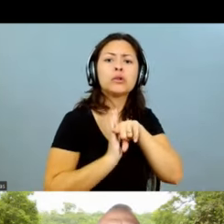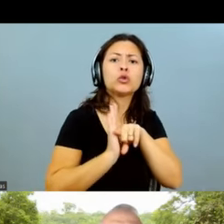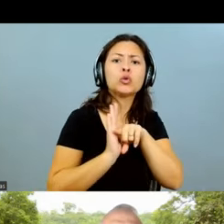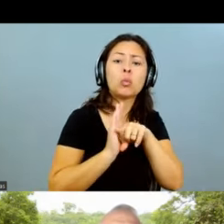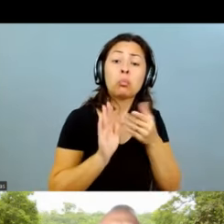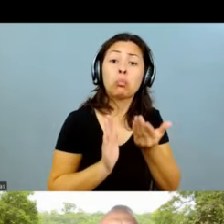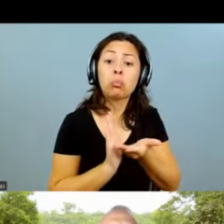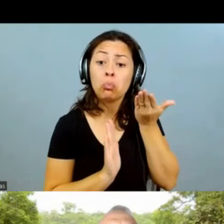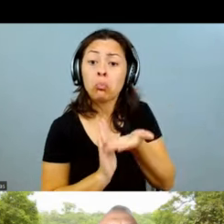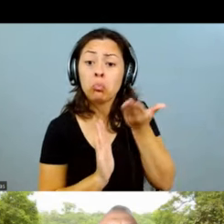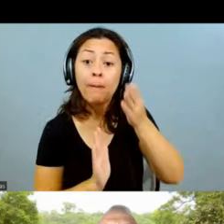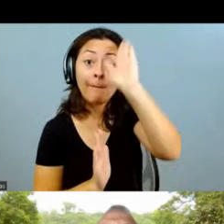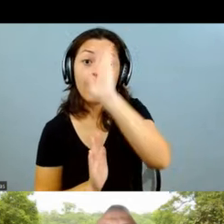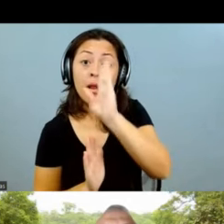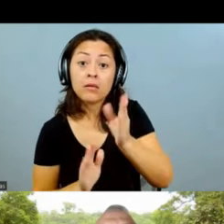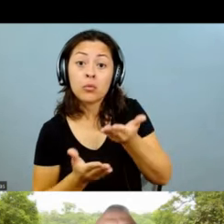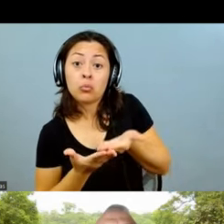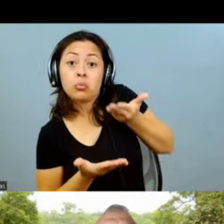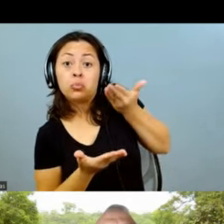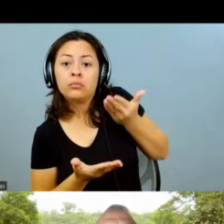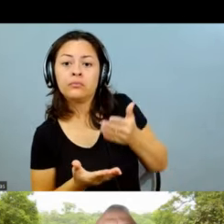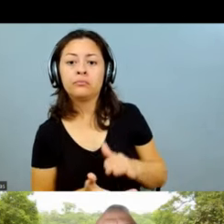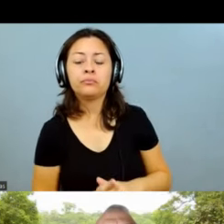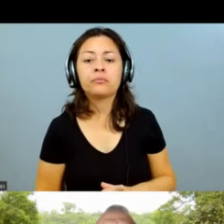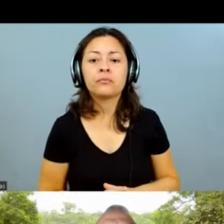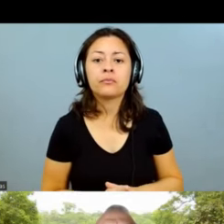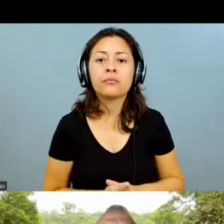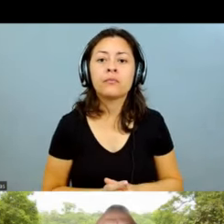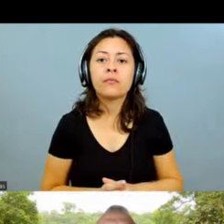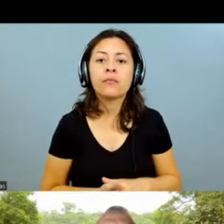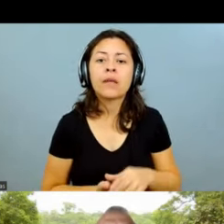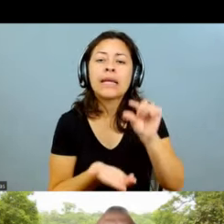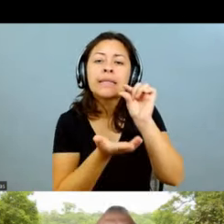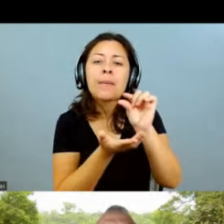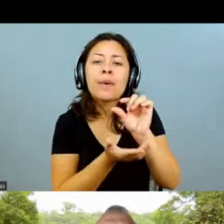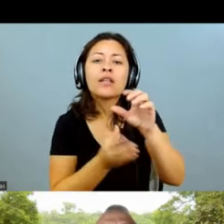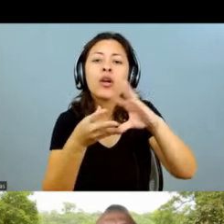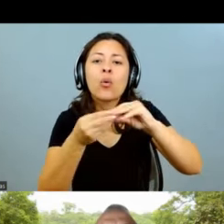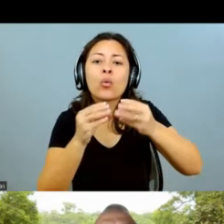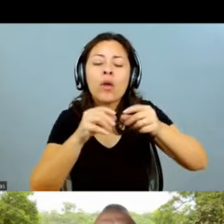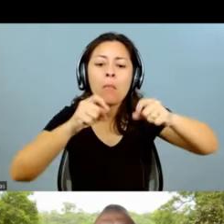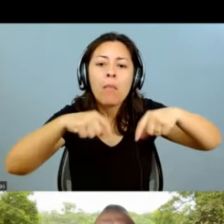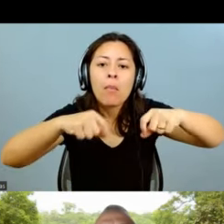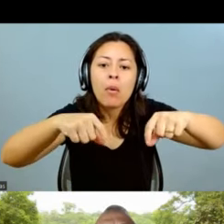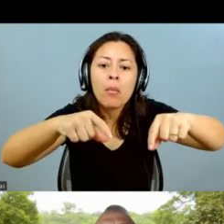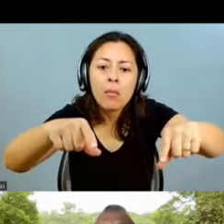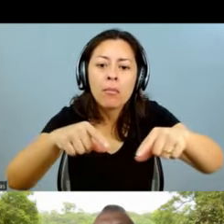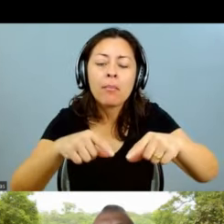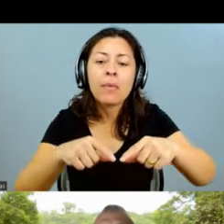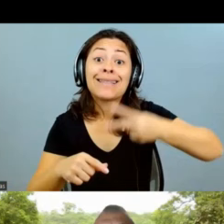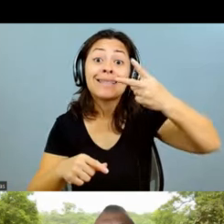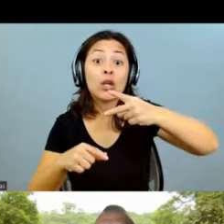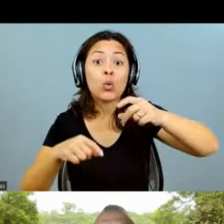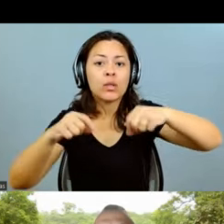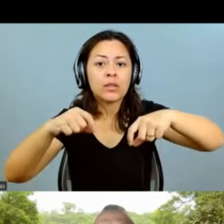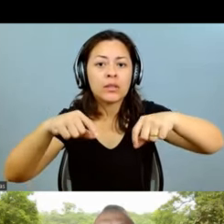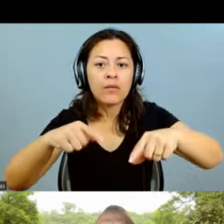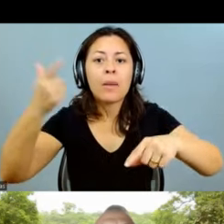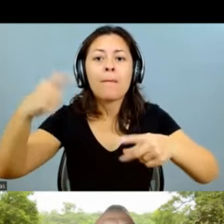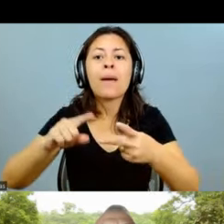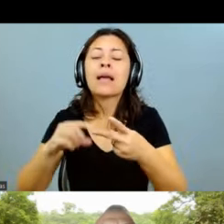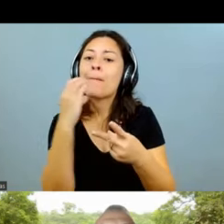média Nacional as culturas do algodão safra segunda safra eemo segundo